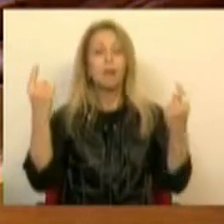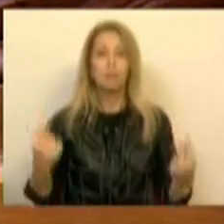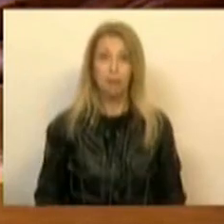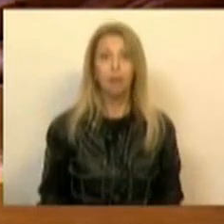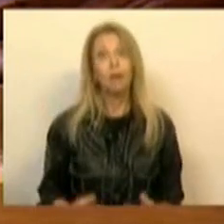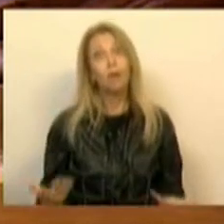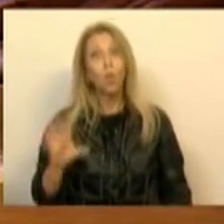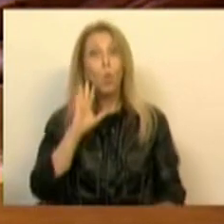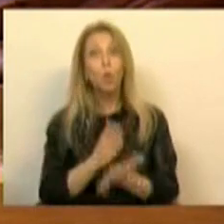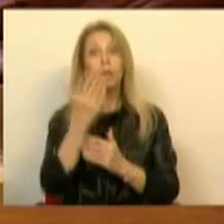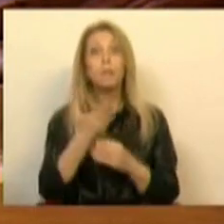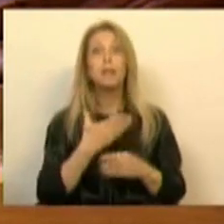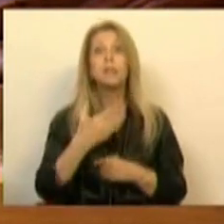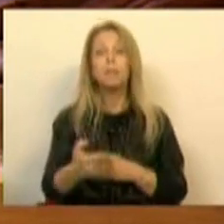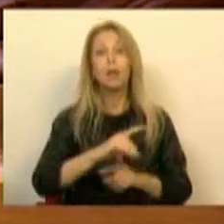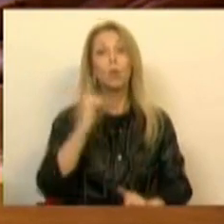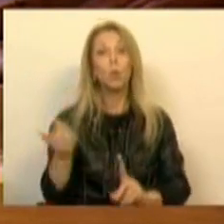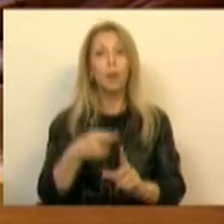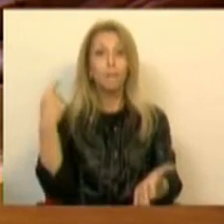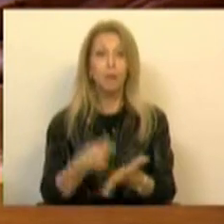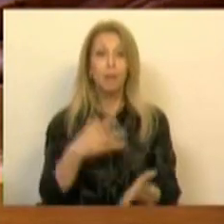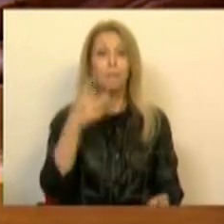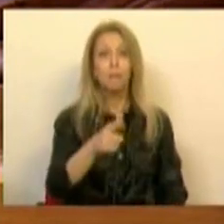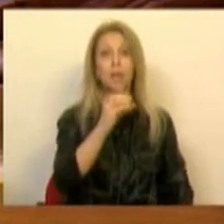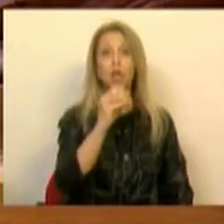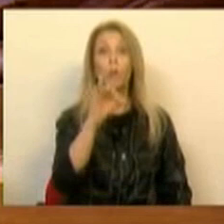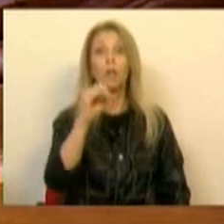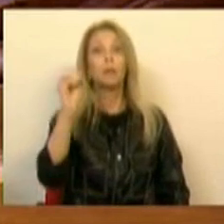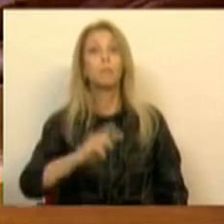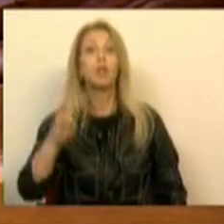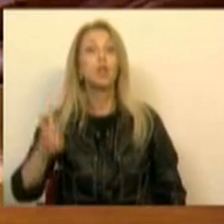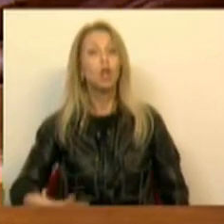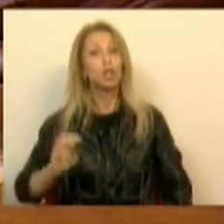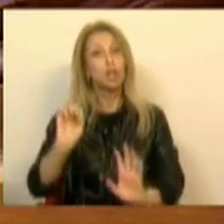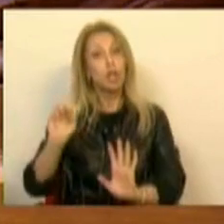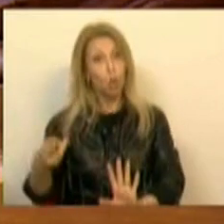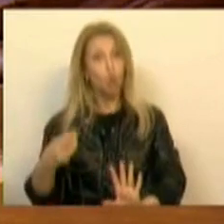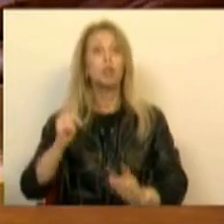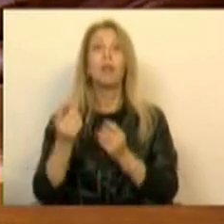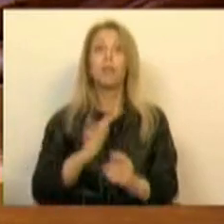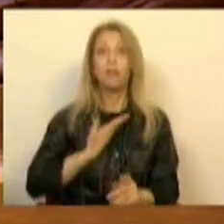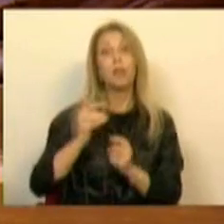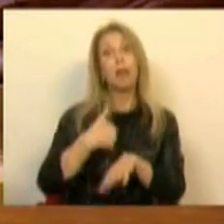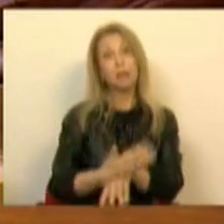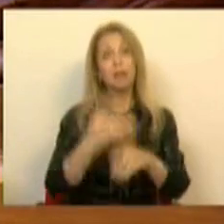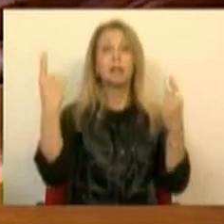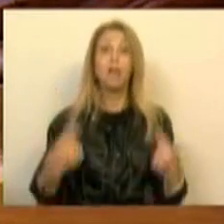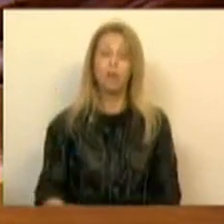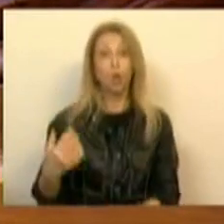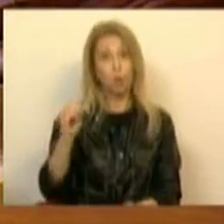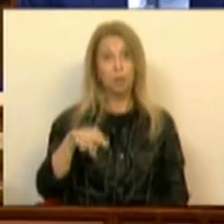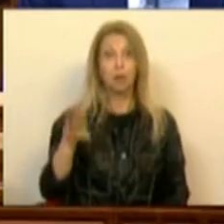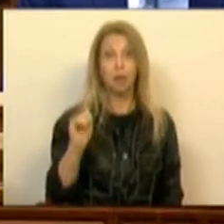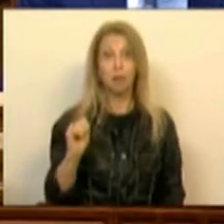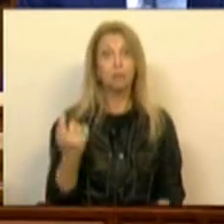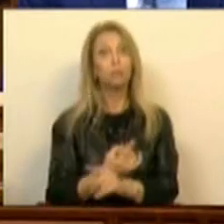ano pagámos 1.040 milhões de euros de dívidas em atraso do Serviço Nacional de Saúde para que começassem este